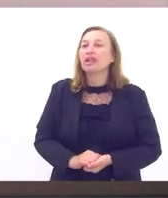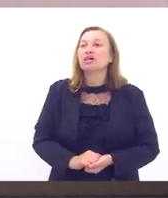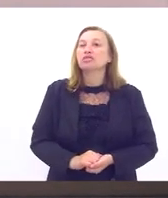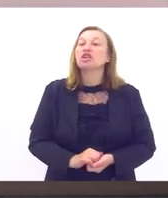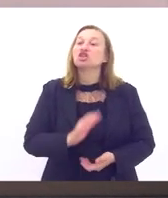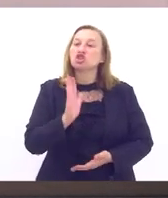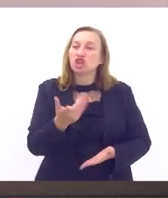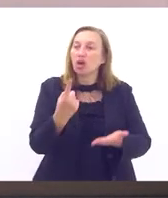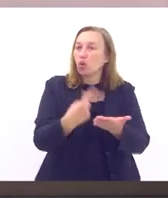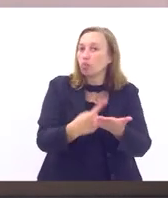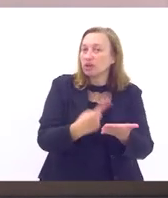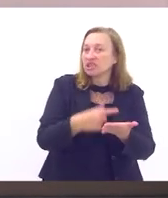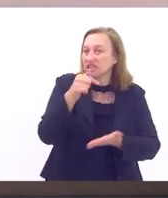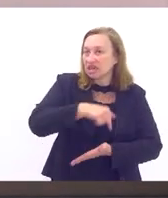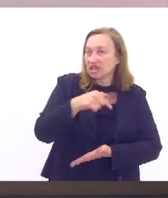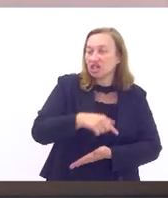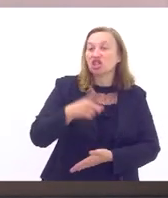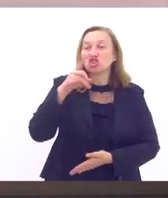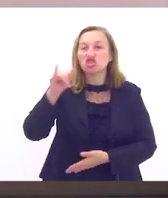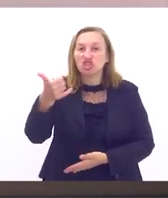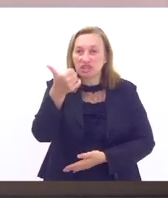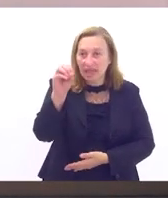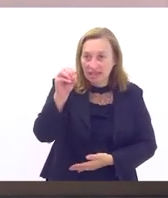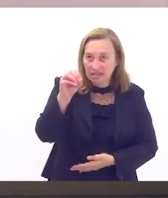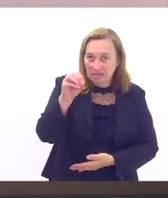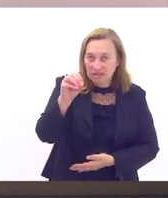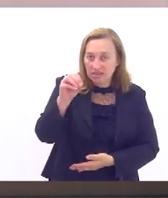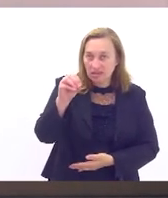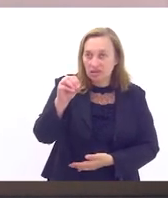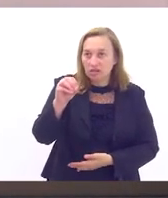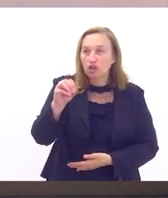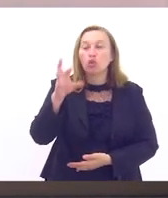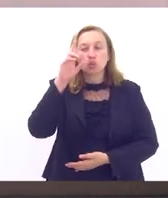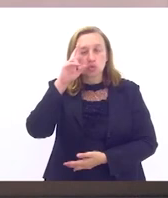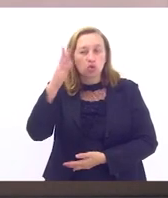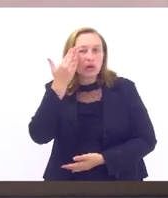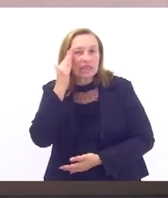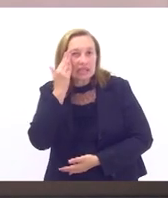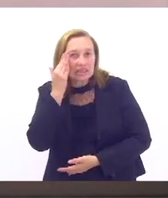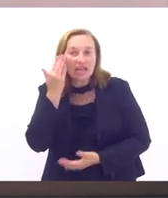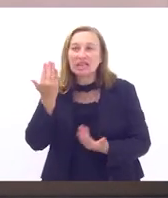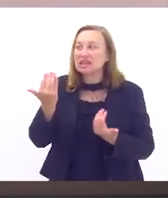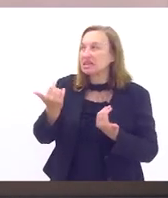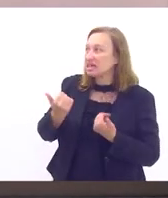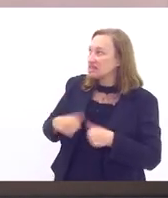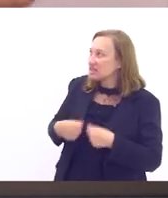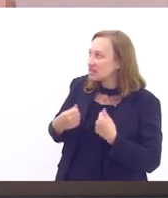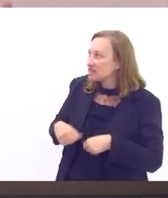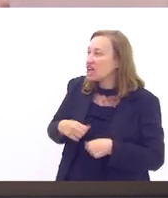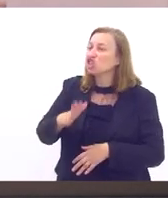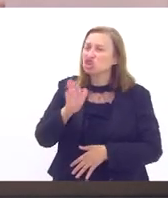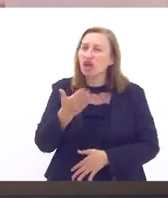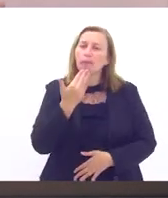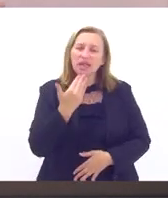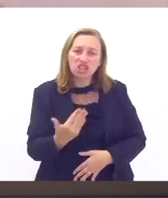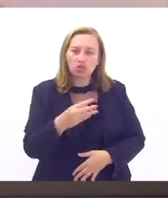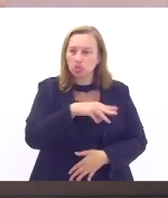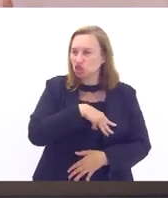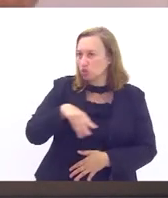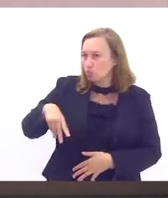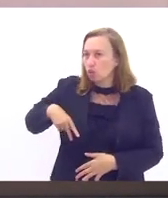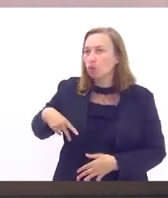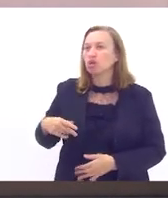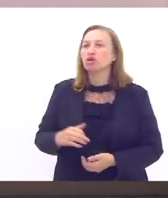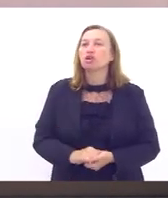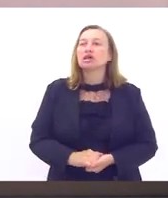já marcando aqui que pago dia 10, né? Se o senhor entender necessário, a gente vai pedir ao Ministério